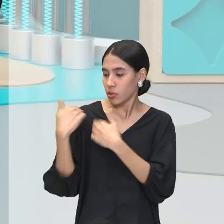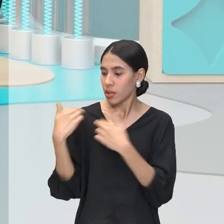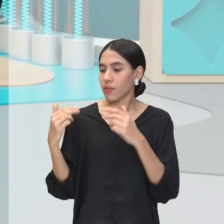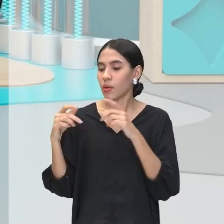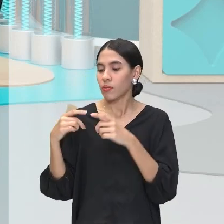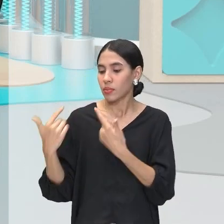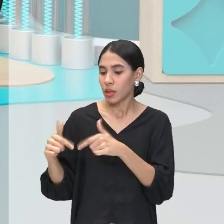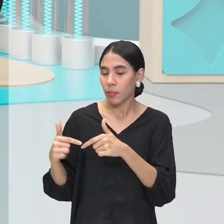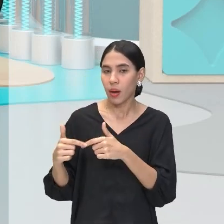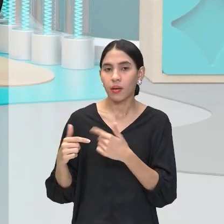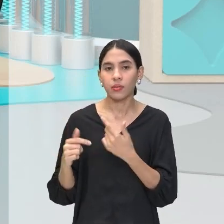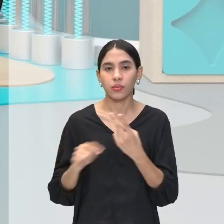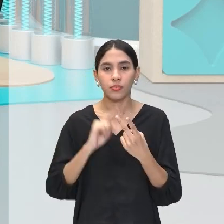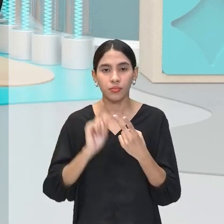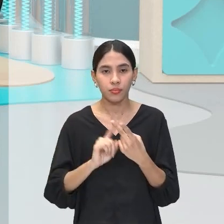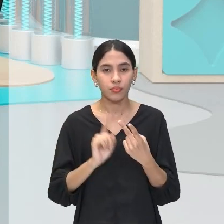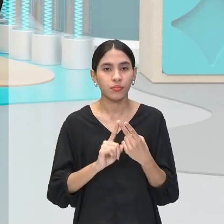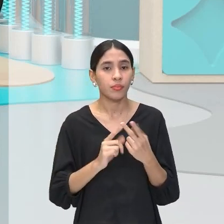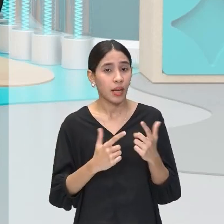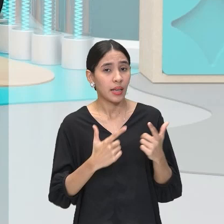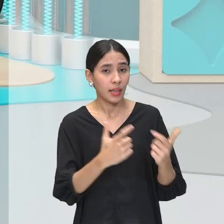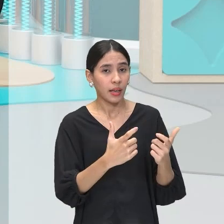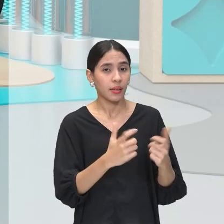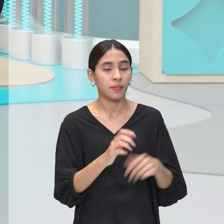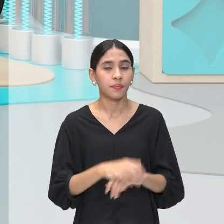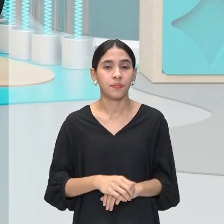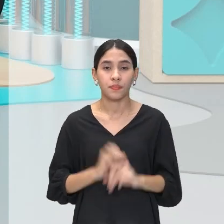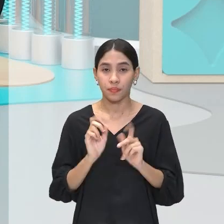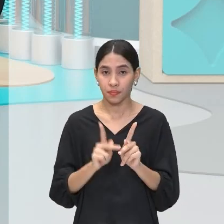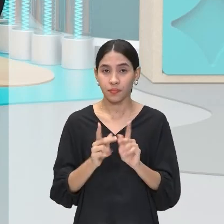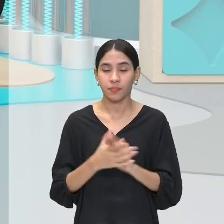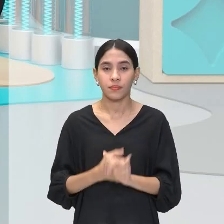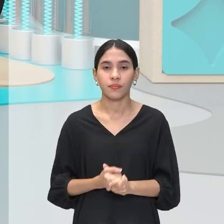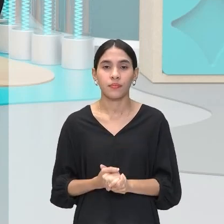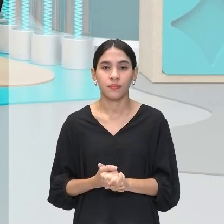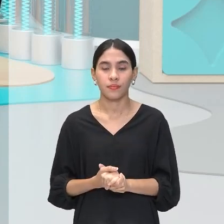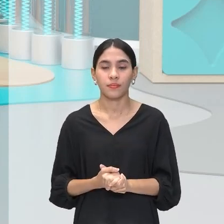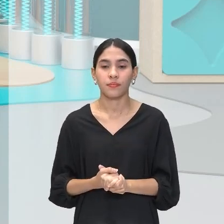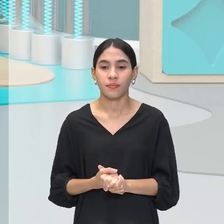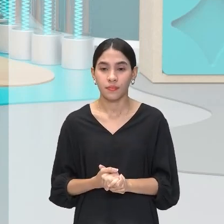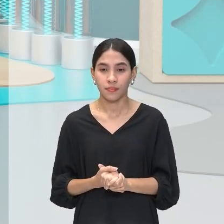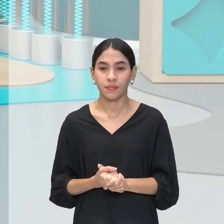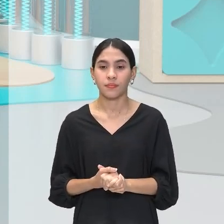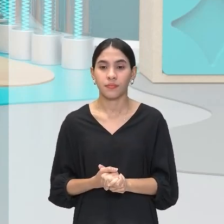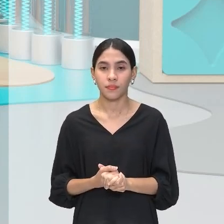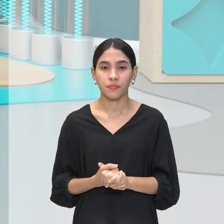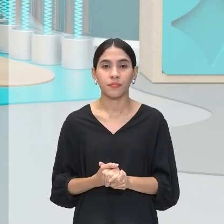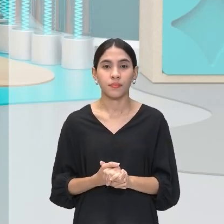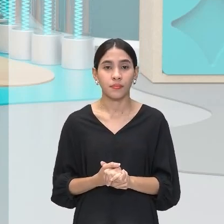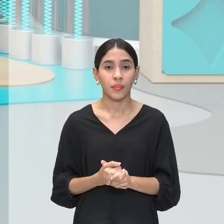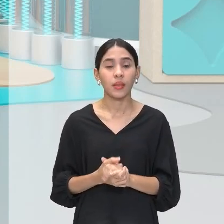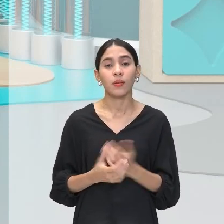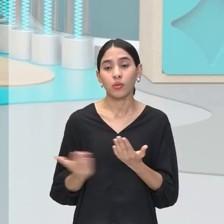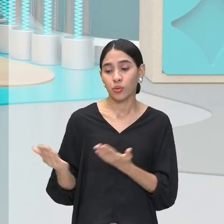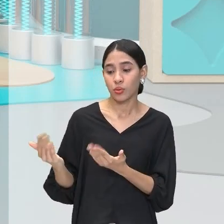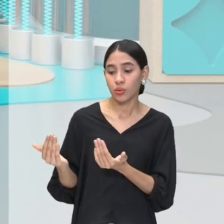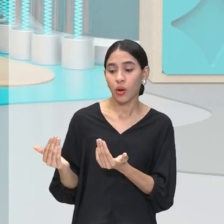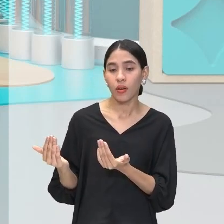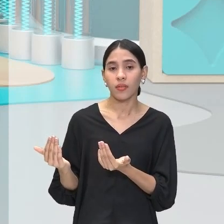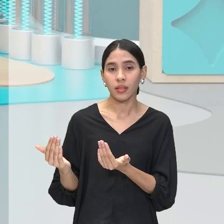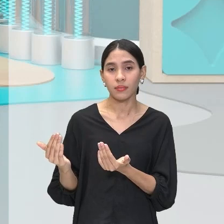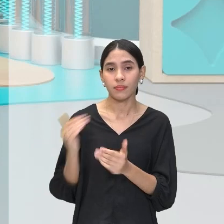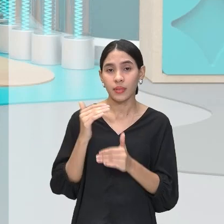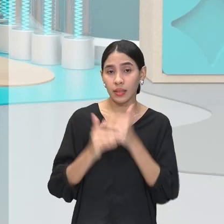né? Mas também para a guerra, ok? E aí, essa questão da adolescência,